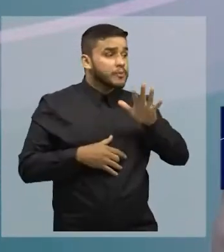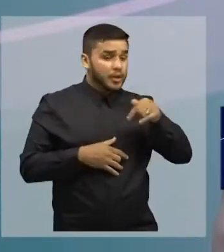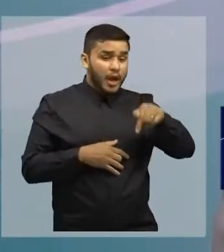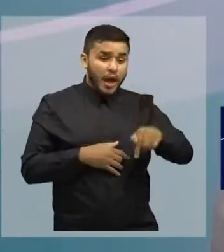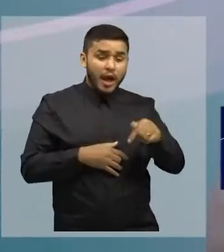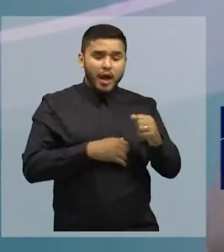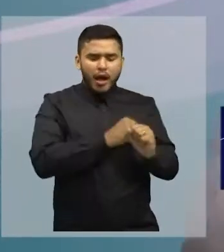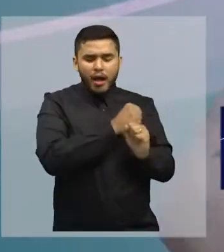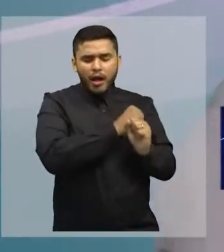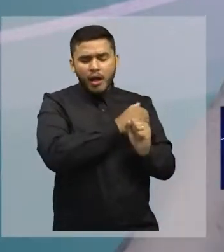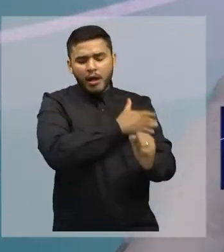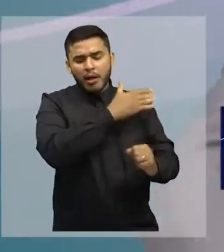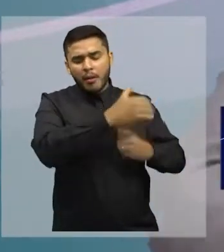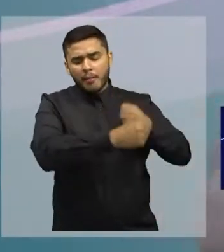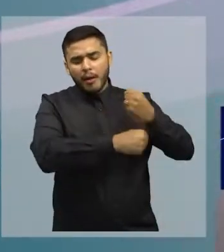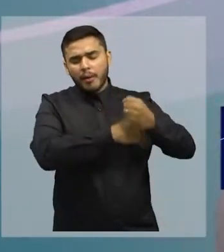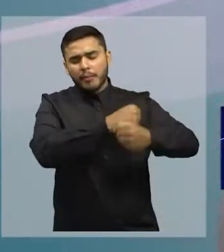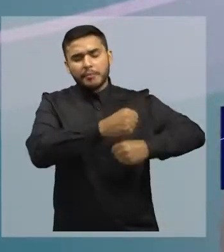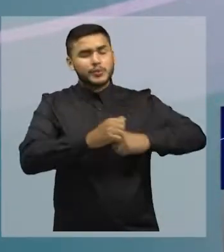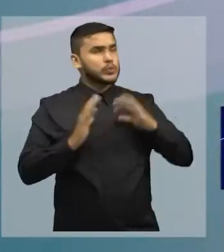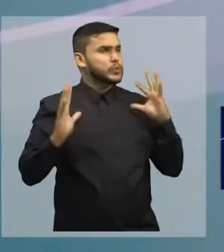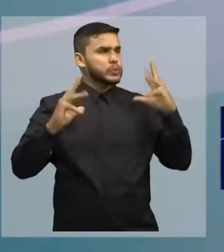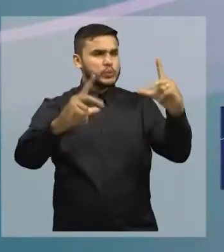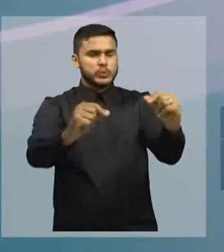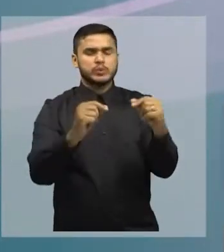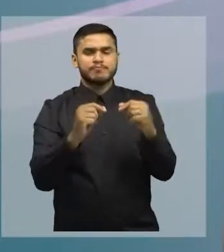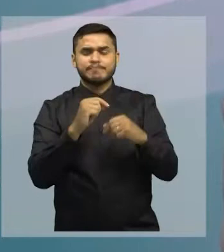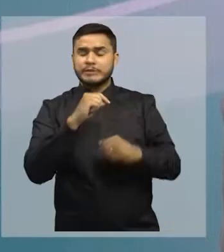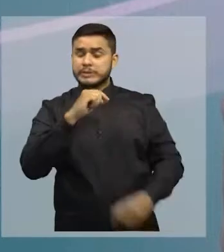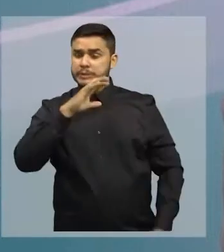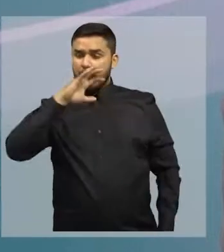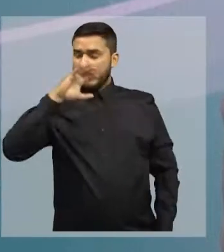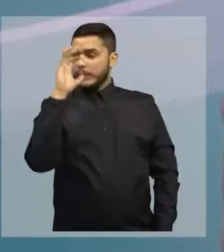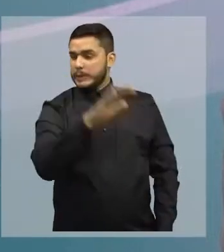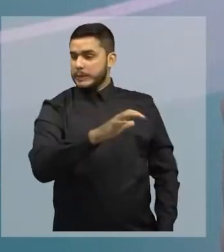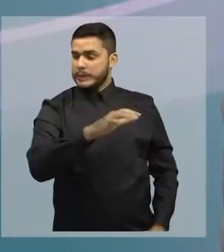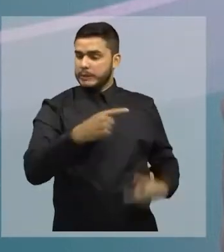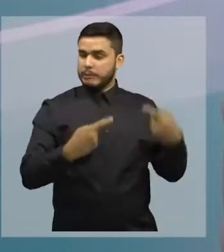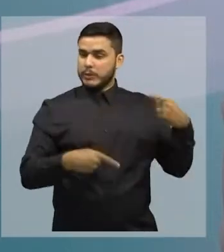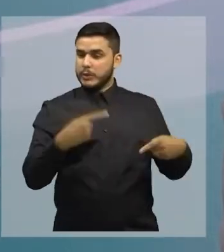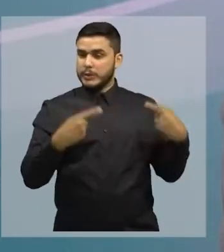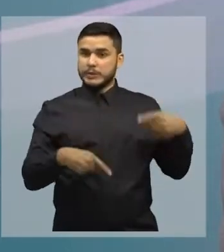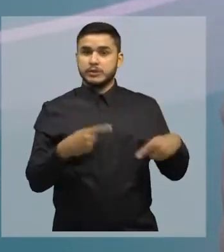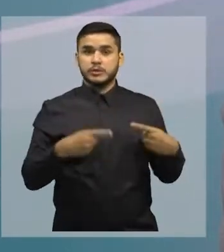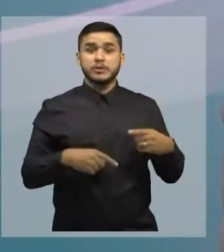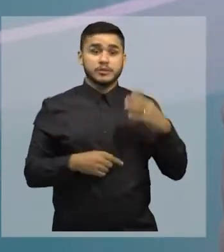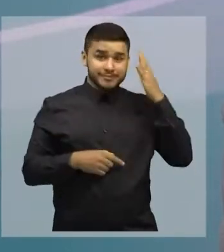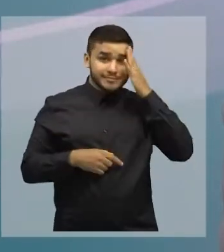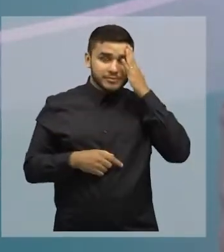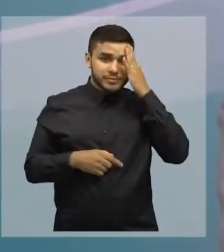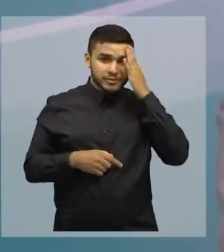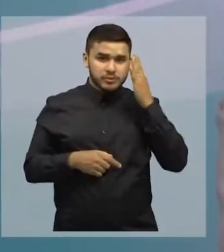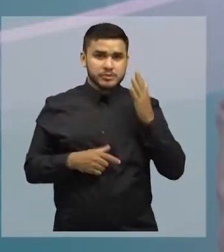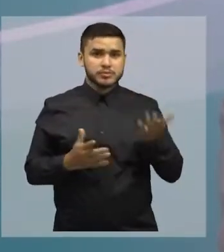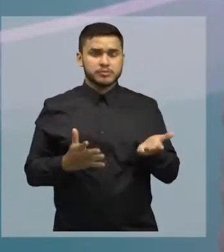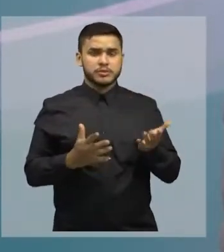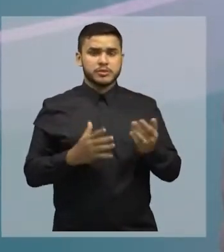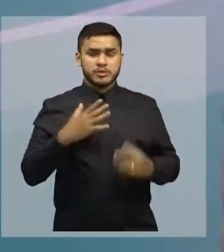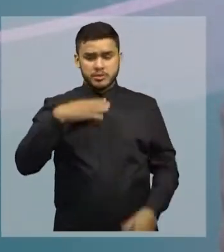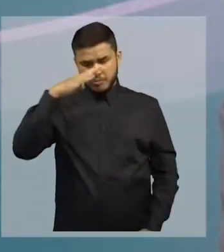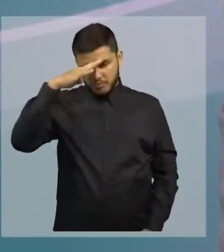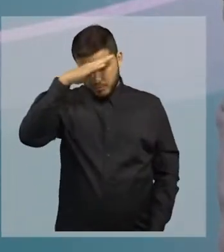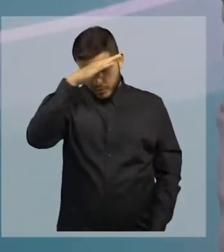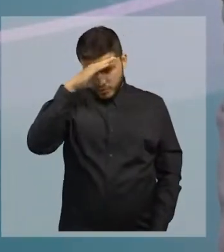nos últimos anos um momento de demonização da política. Então, o Bolsonaro foi eleito com a demonização da política. Não vou fazer nada do que